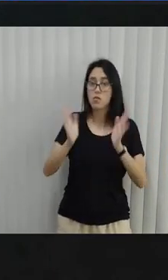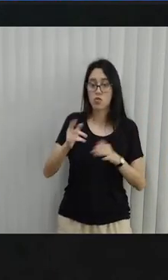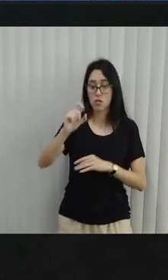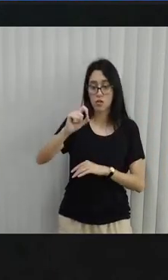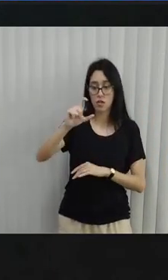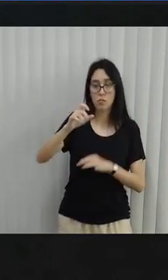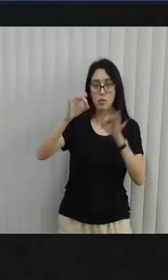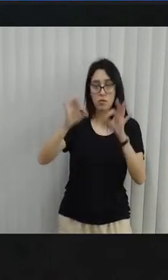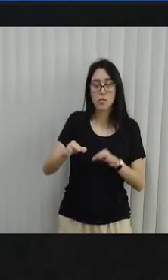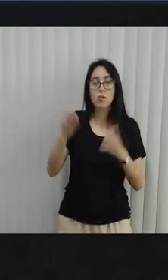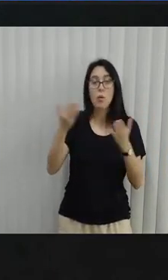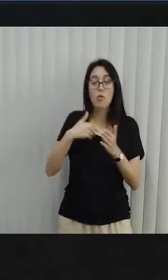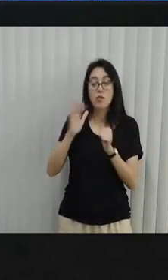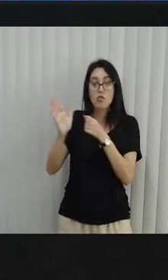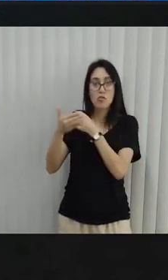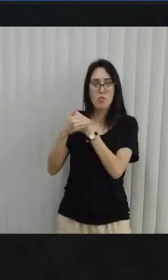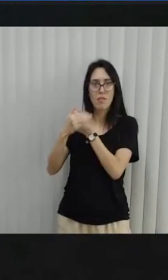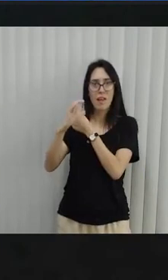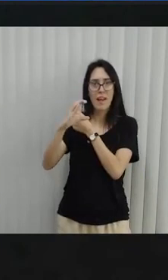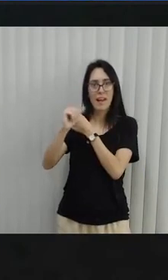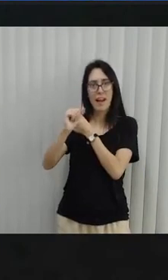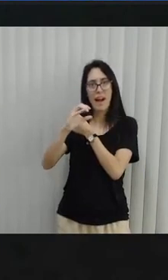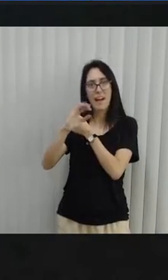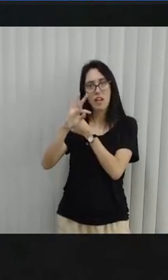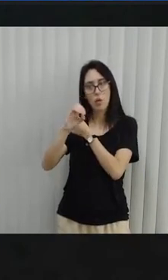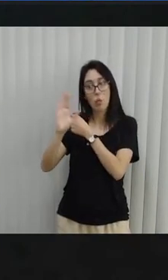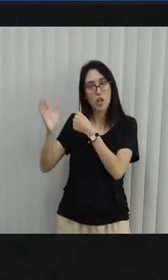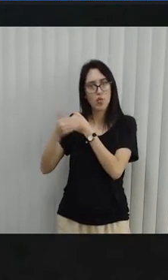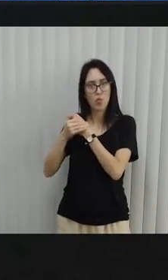eu vou esconder o cacto. Quando o nosso jogo começar, eu